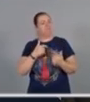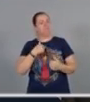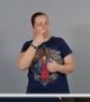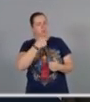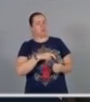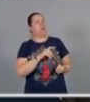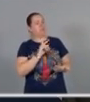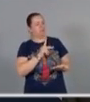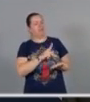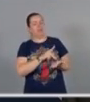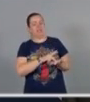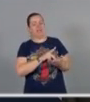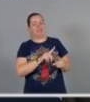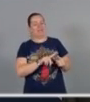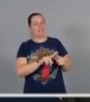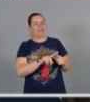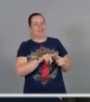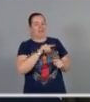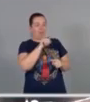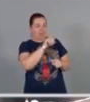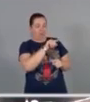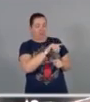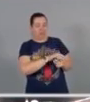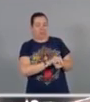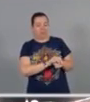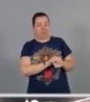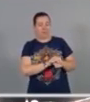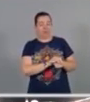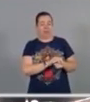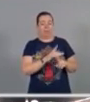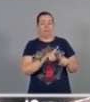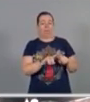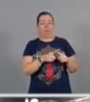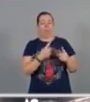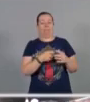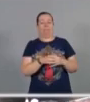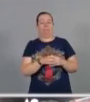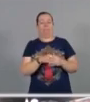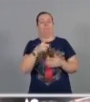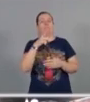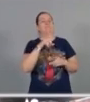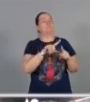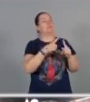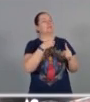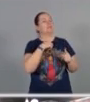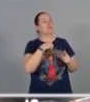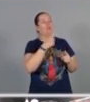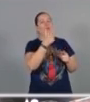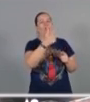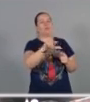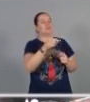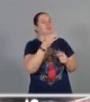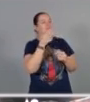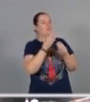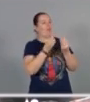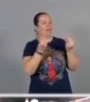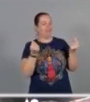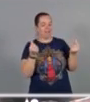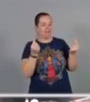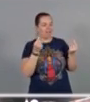eu sou gorda mas horas você disse para você não precisa responder eu tenho isso isso isso isso